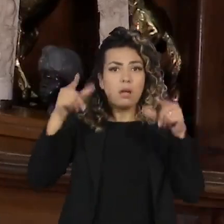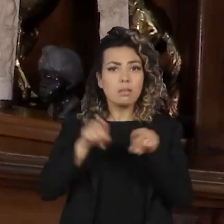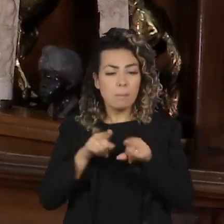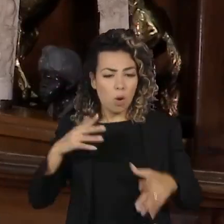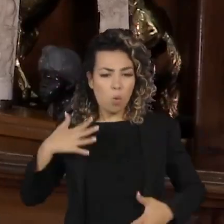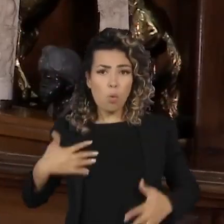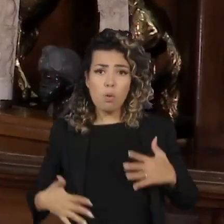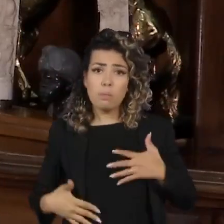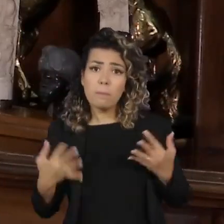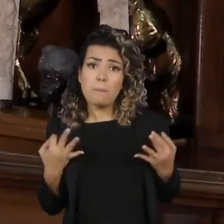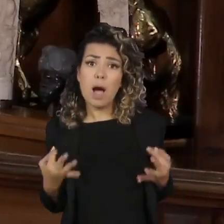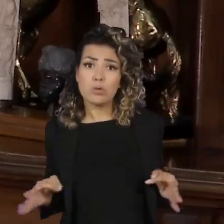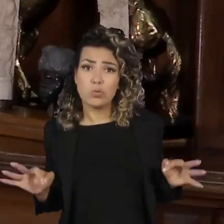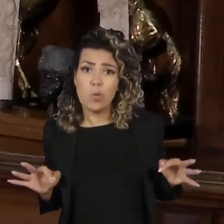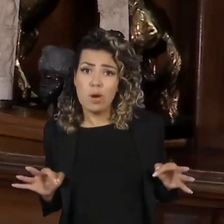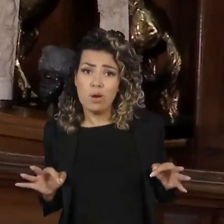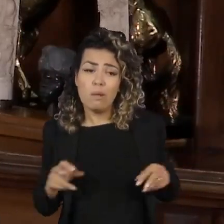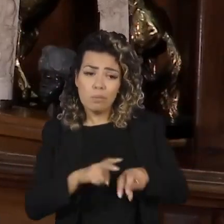lesões que ela sofreu,